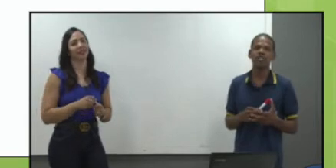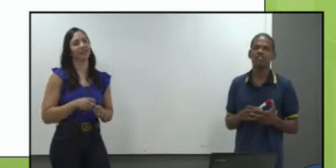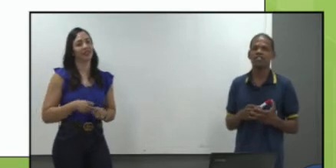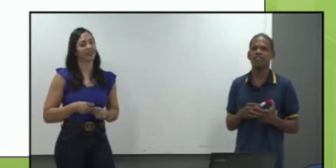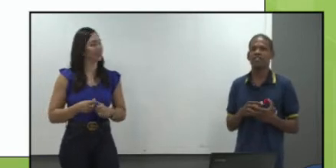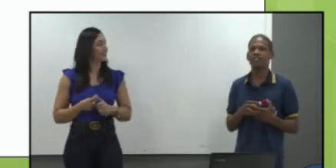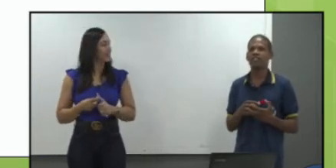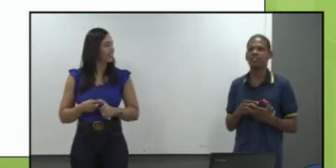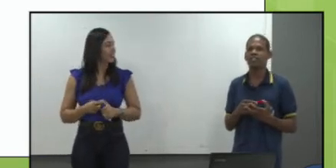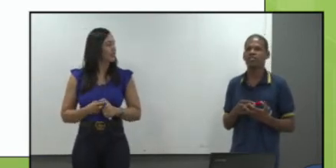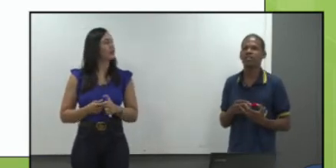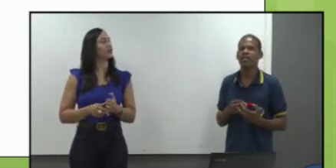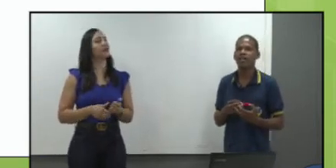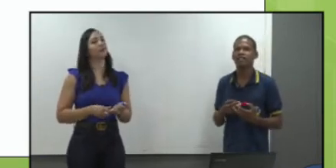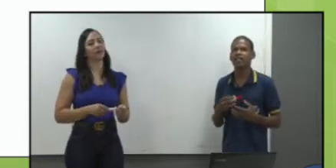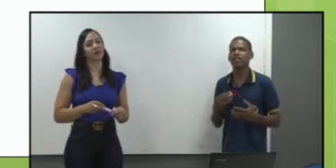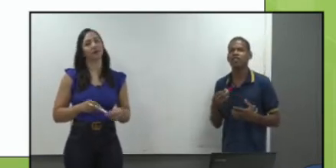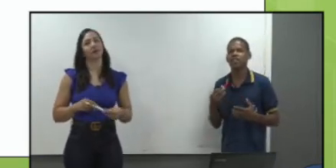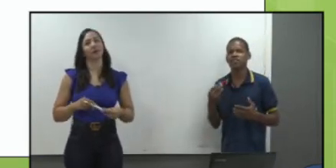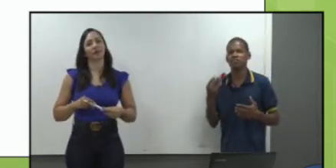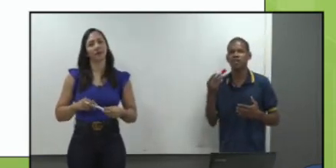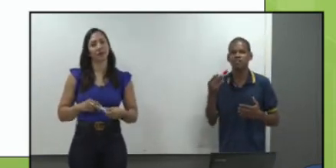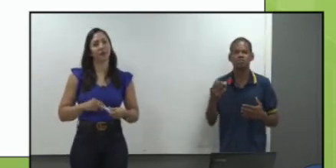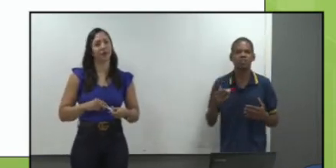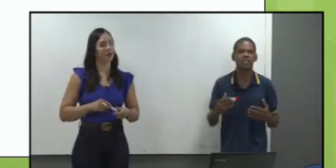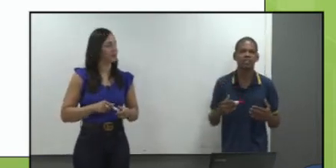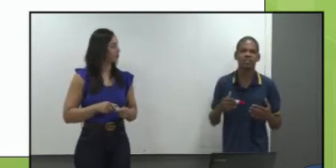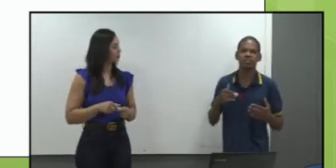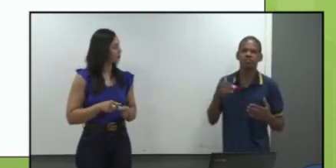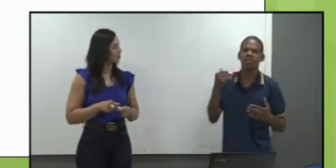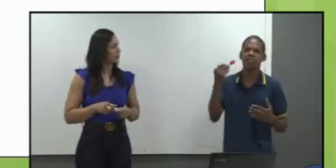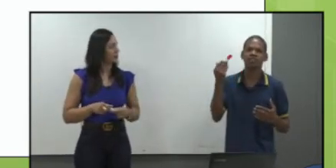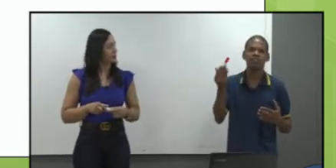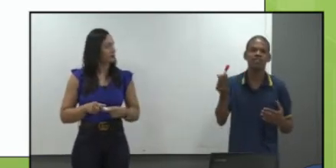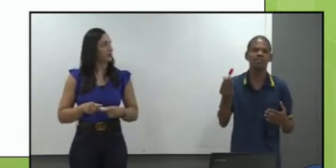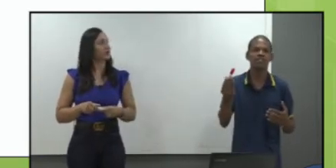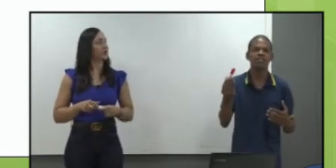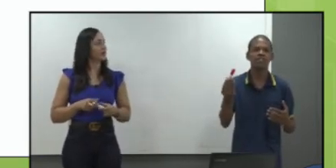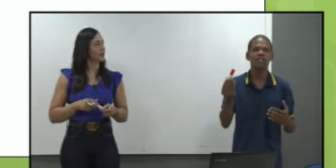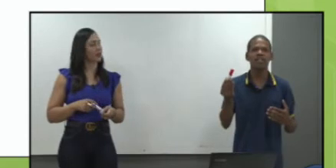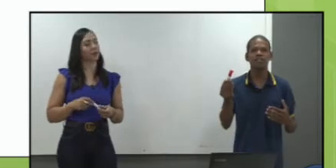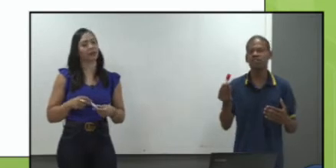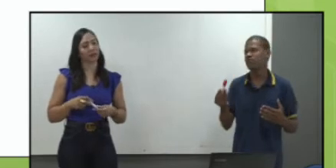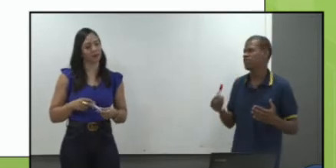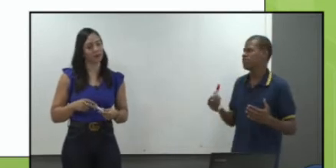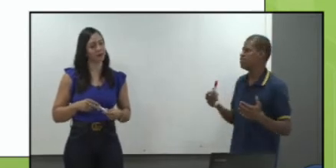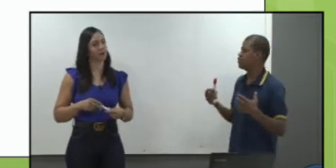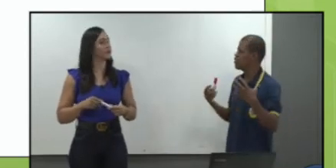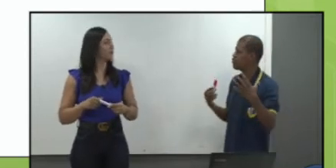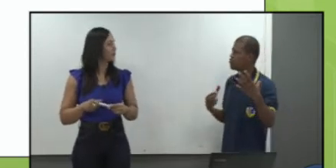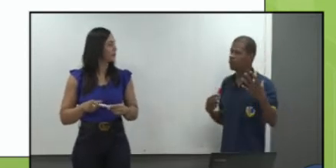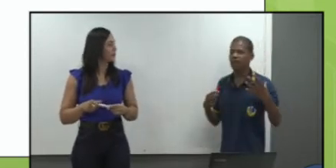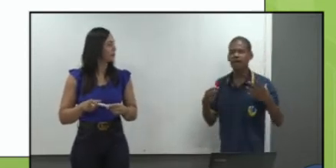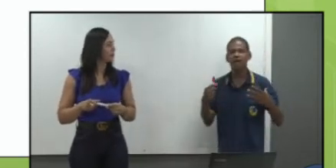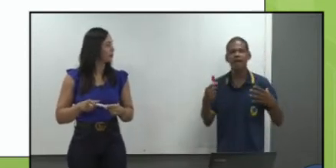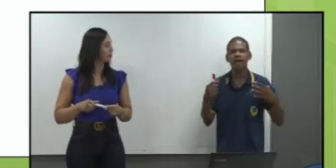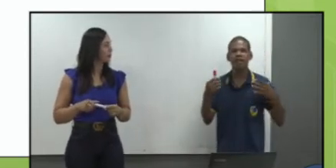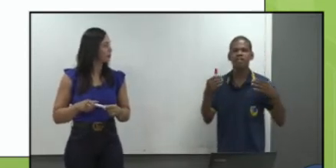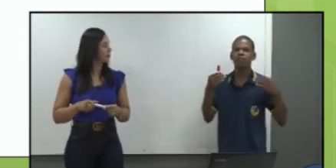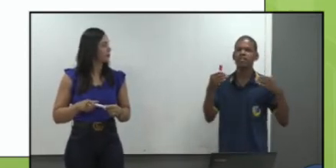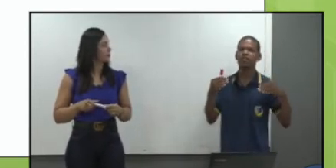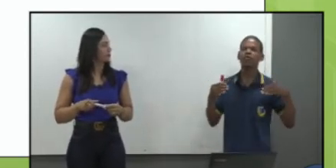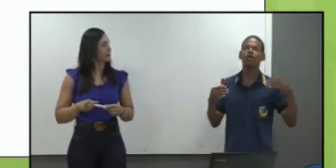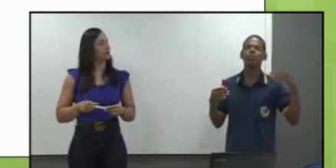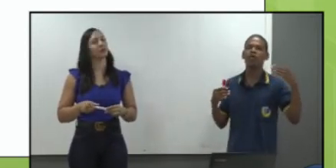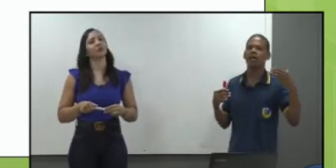O jornalista teve essa ideia, né, isso? Foi. Através de, acho que, bastante pesquisa que esse jornalista fez, né, isso? E chegou